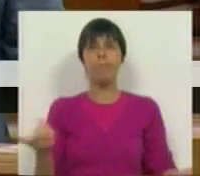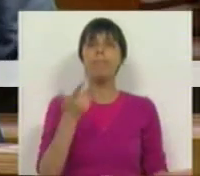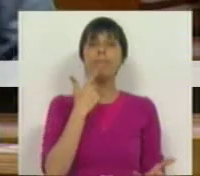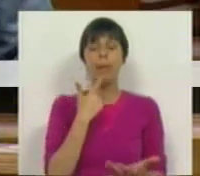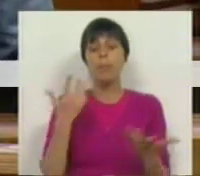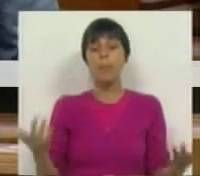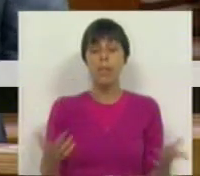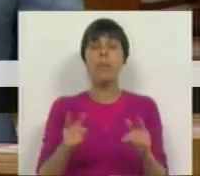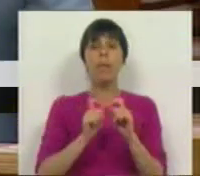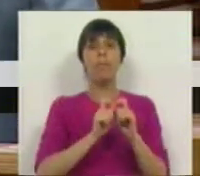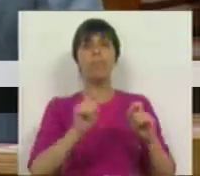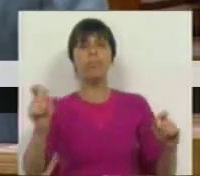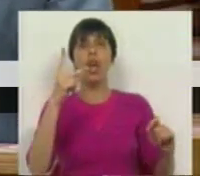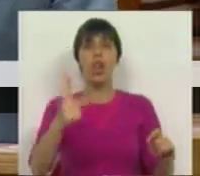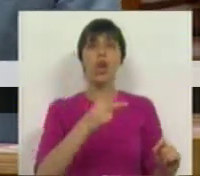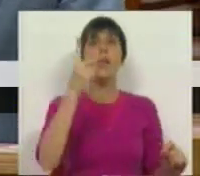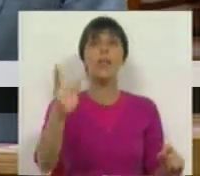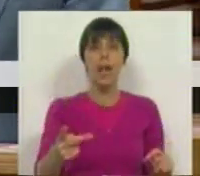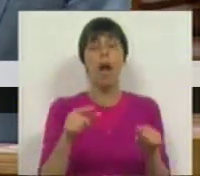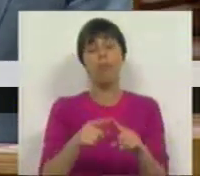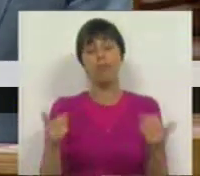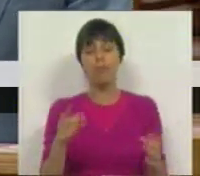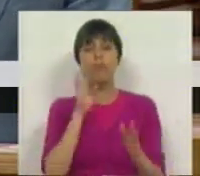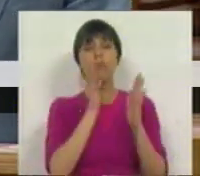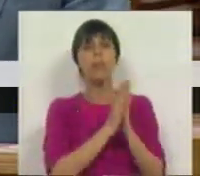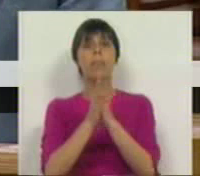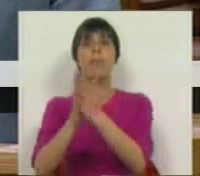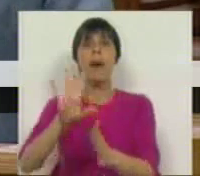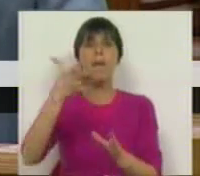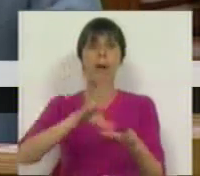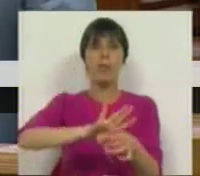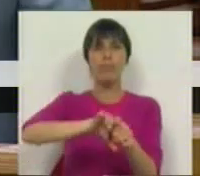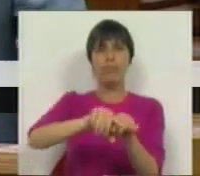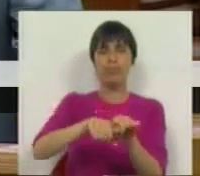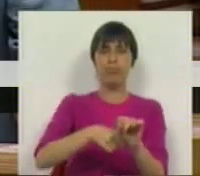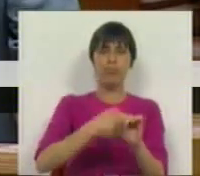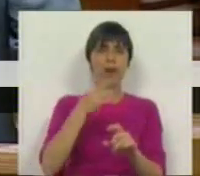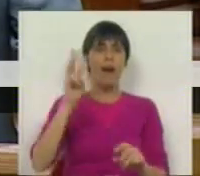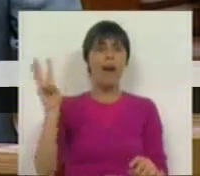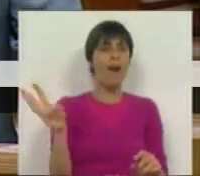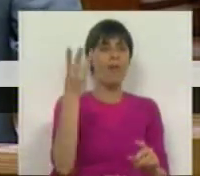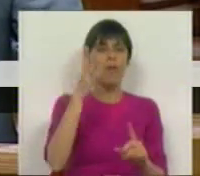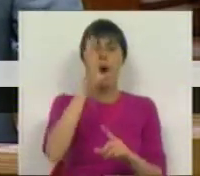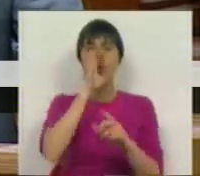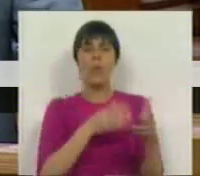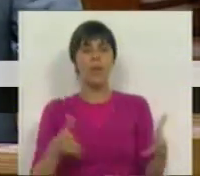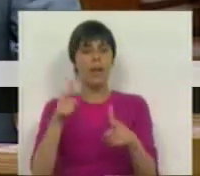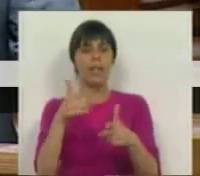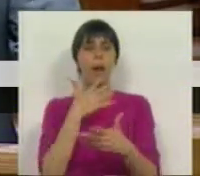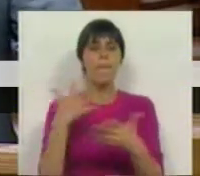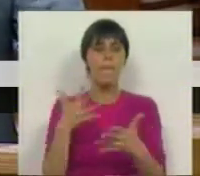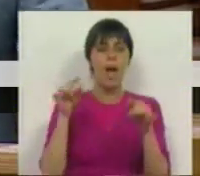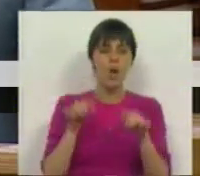percebemos, portanto, que ao longo destes 2 anos assistimos no país a uma tragédia em 3 atos da governação desta